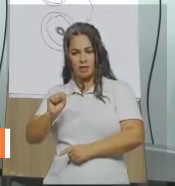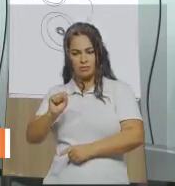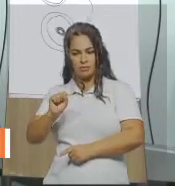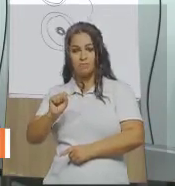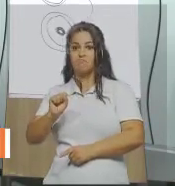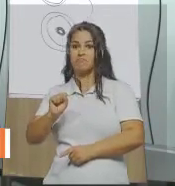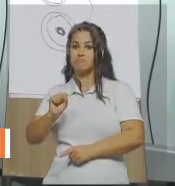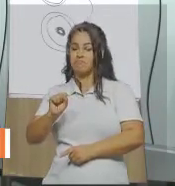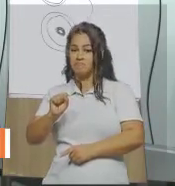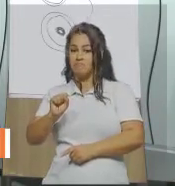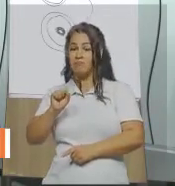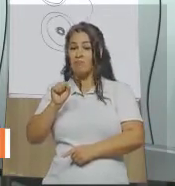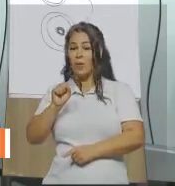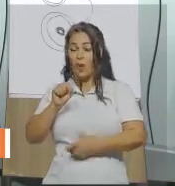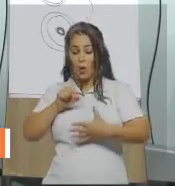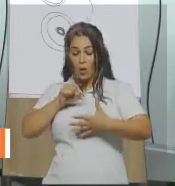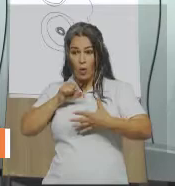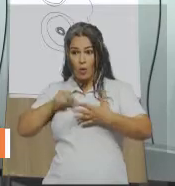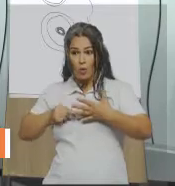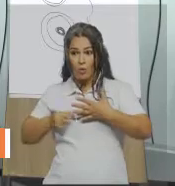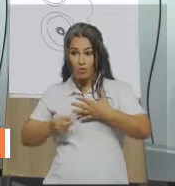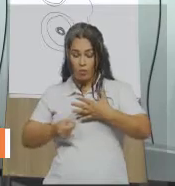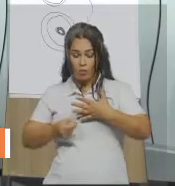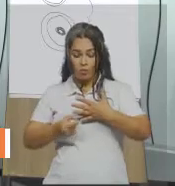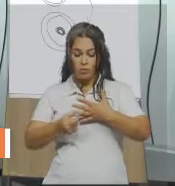e, inclusive, existem glândulas que